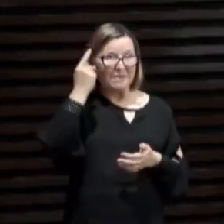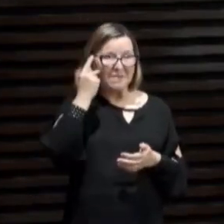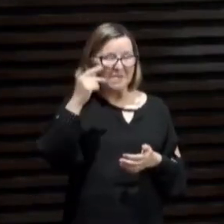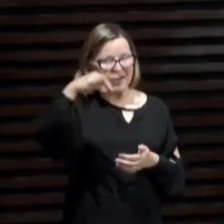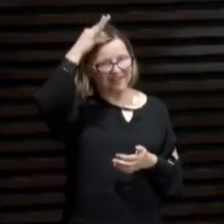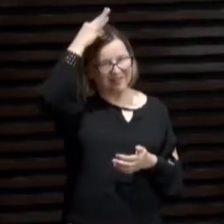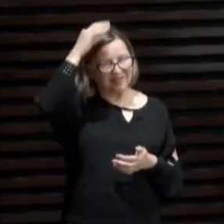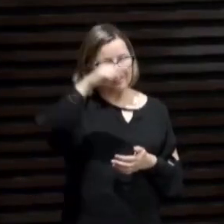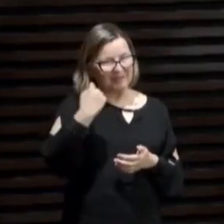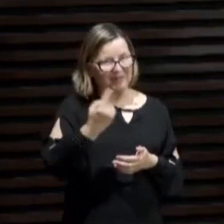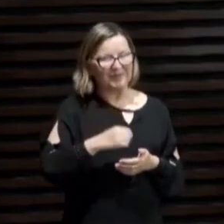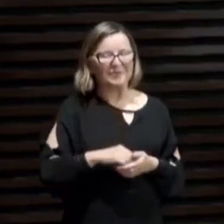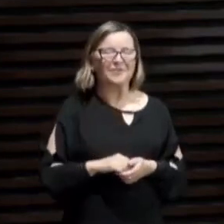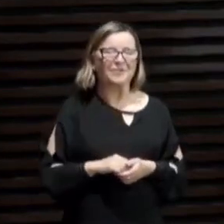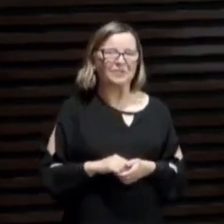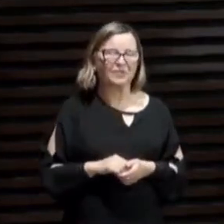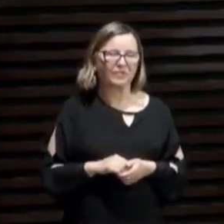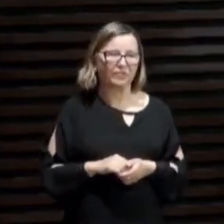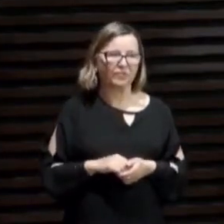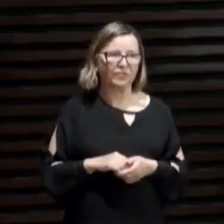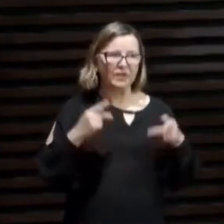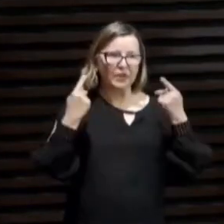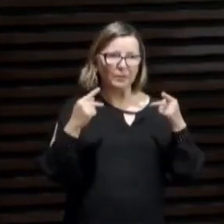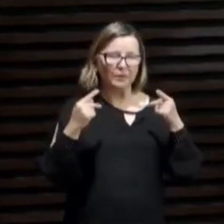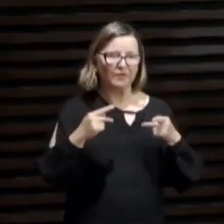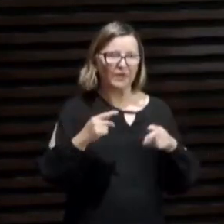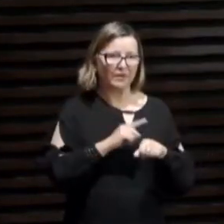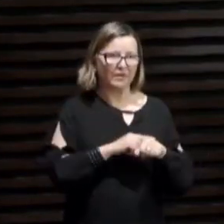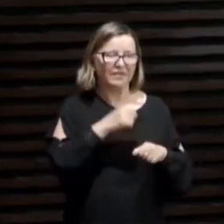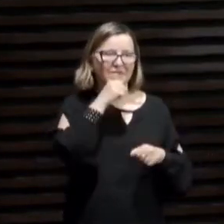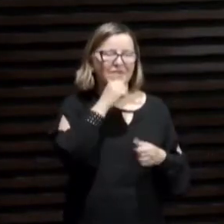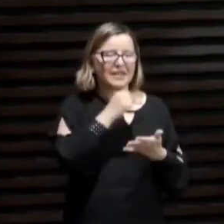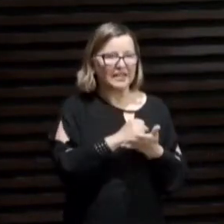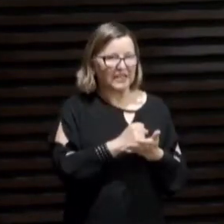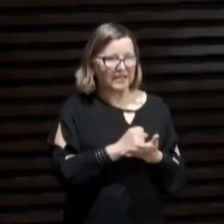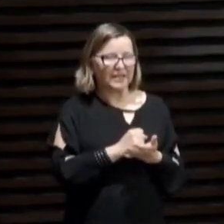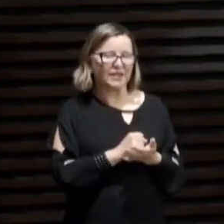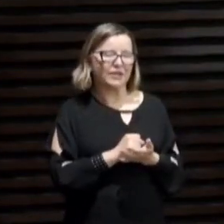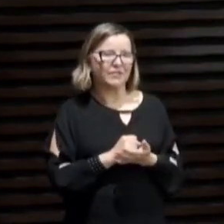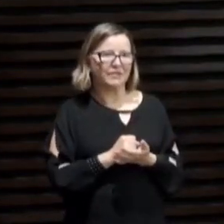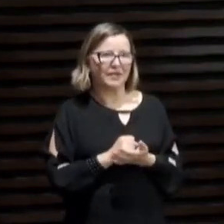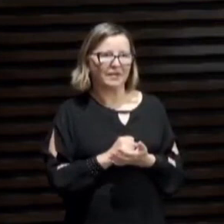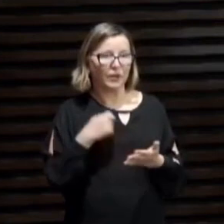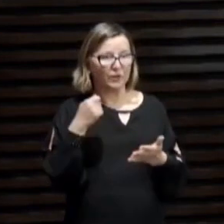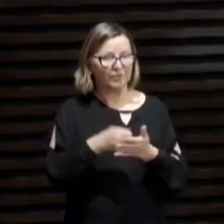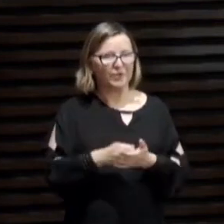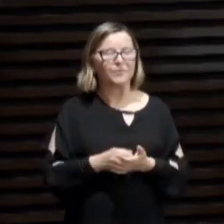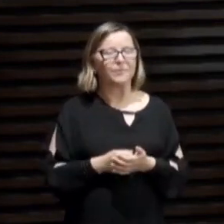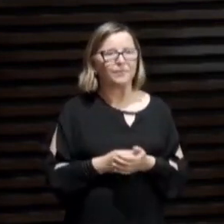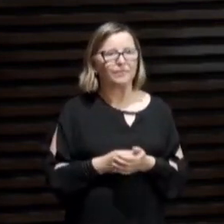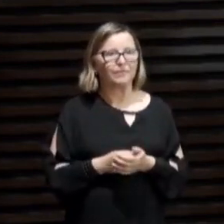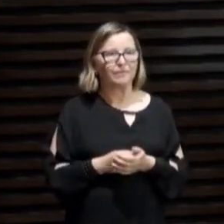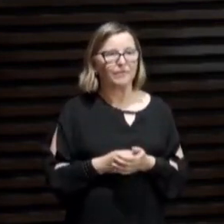sendo profetizado no Velho Testamento, no Pentecostes e em Cristo, porque não é todo mundo não, é os que